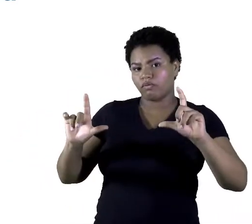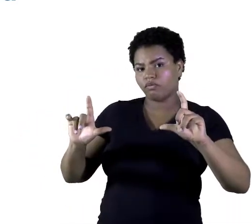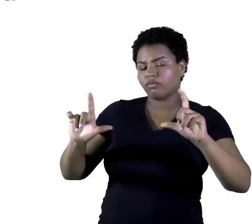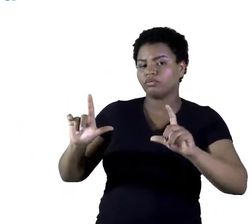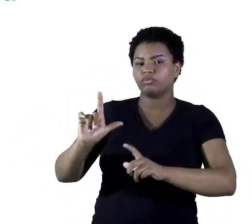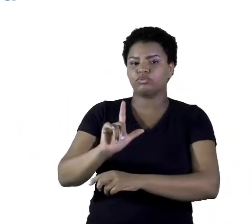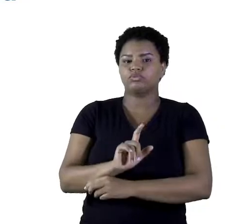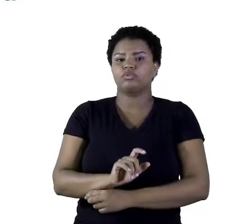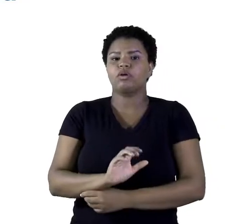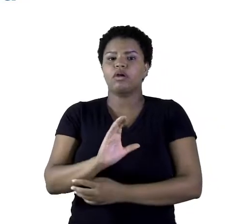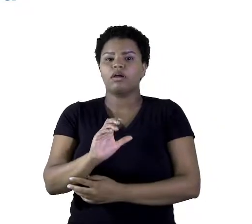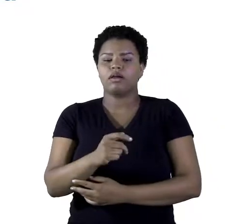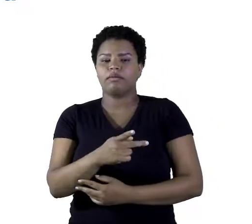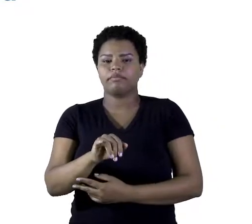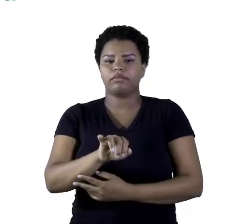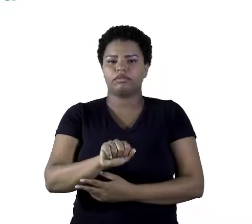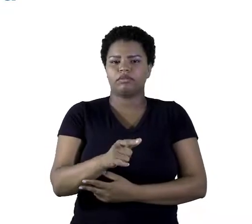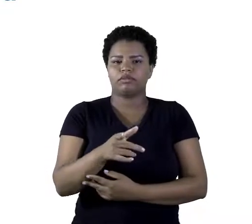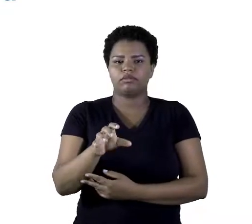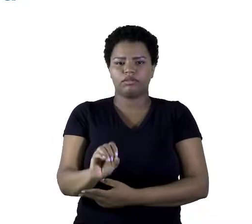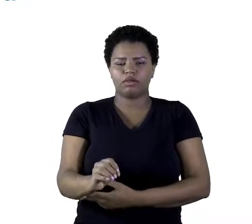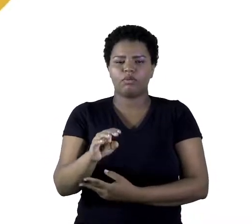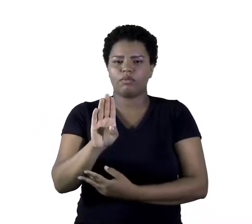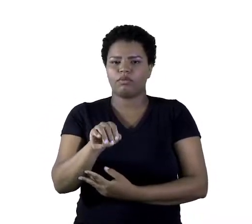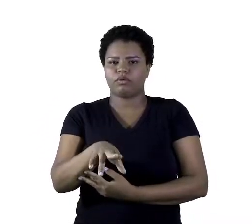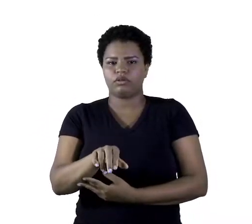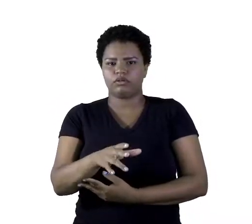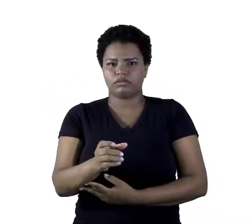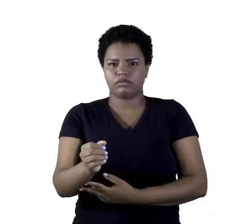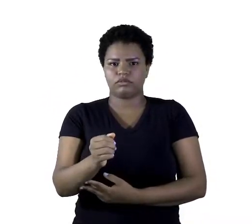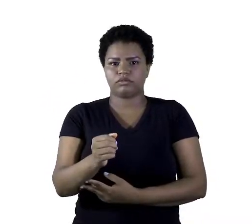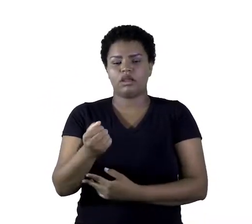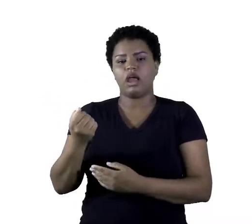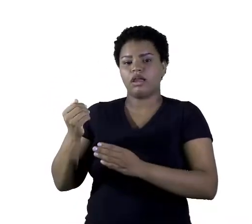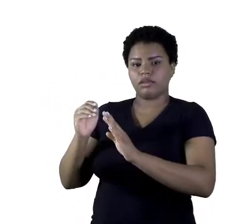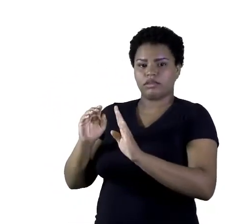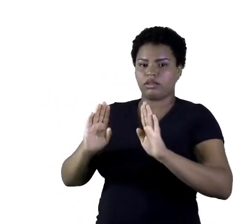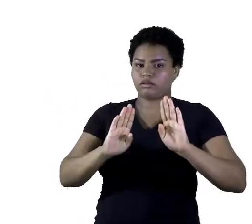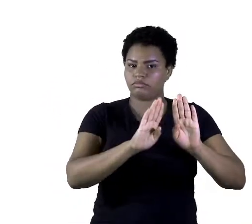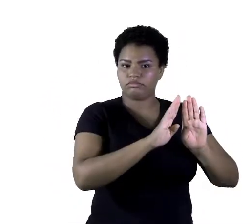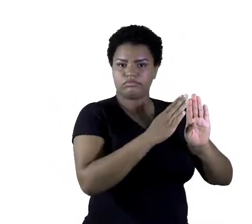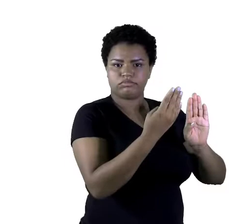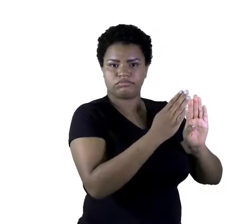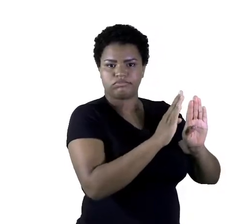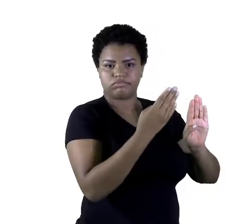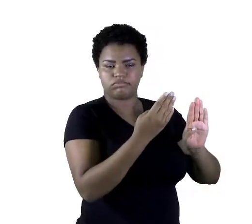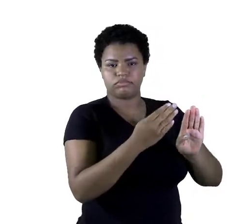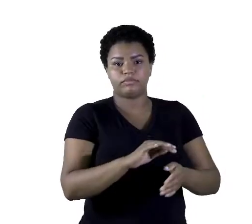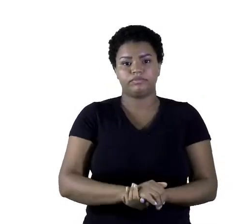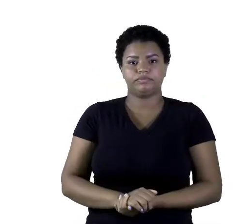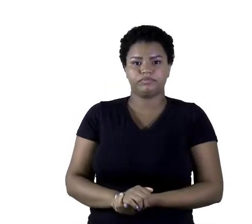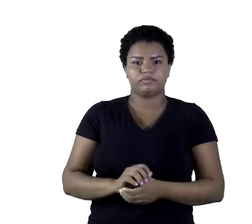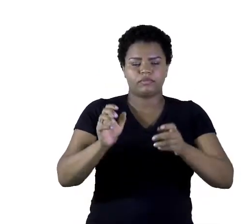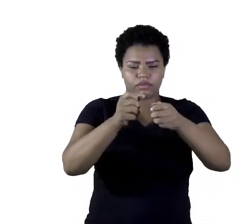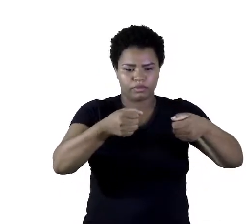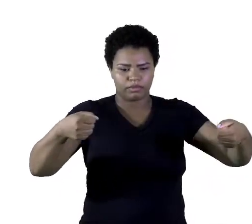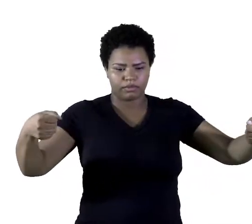à esquerda, a entrada do sótão. Ao abrir o pano, a senhora fantasma